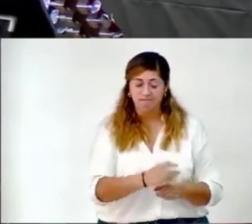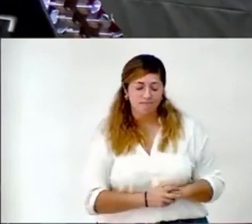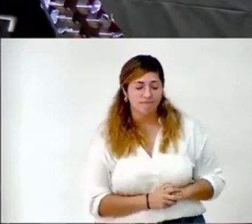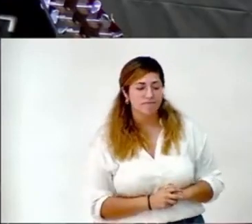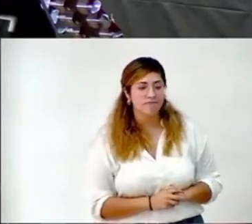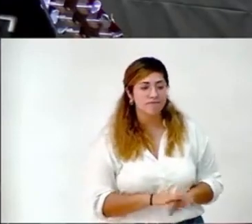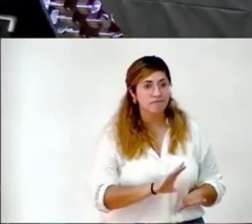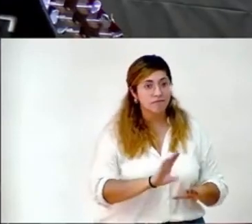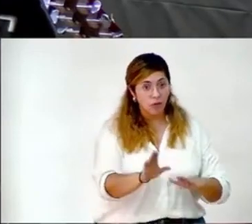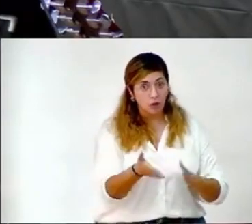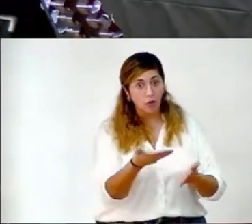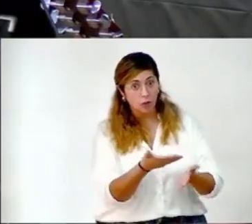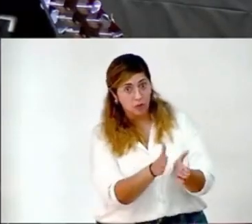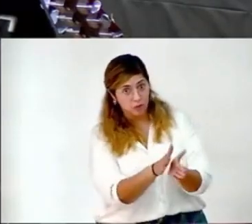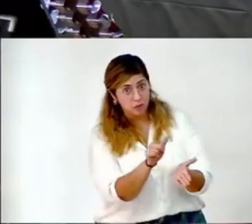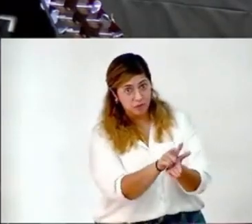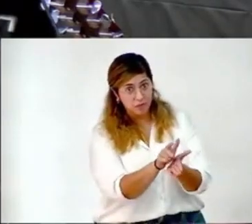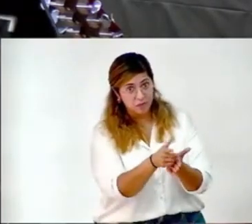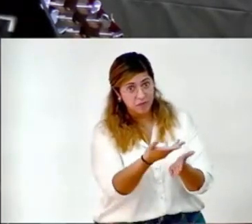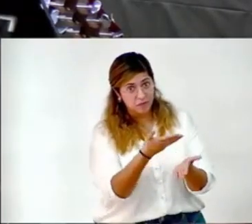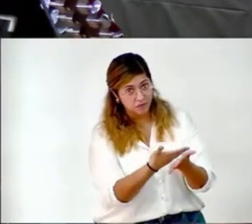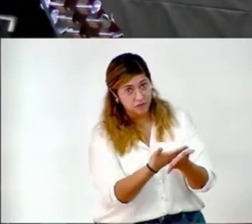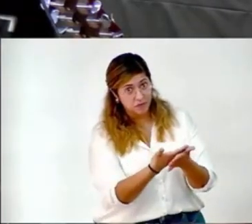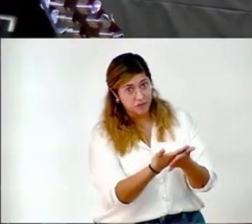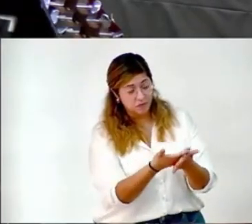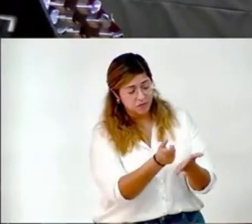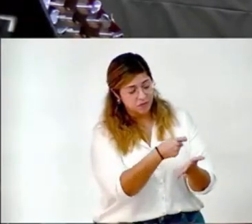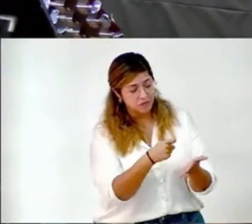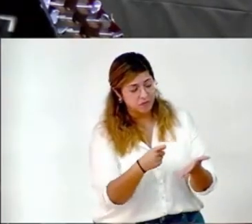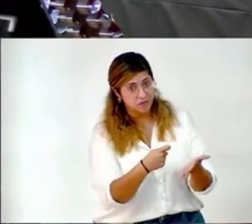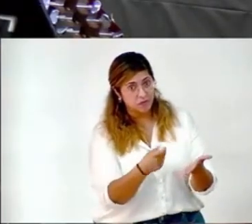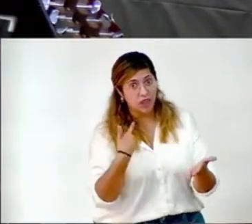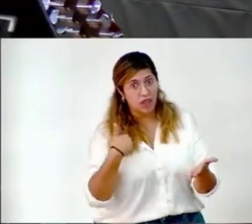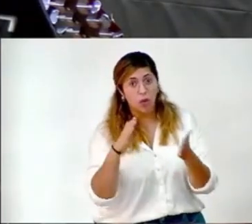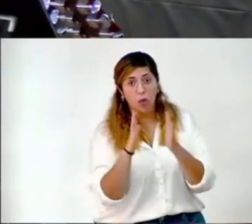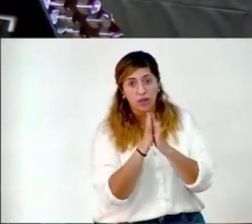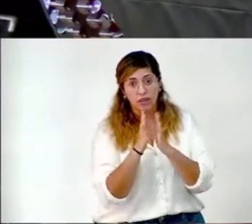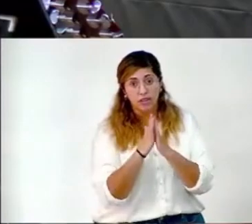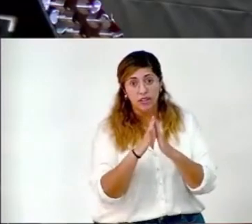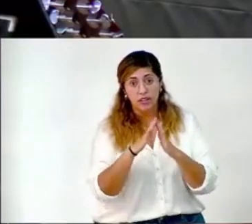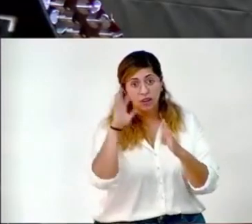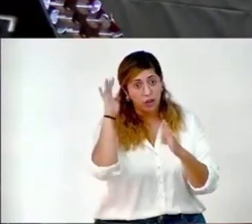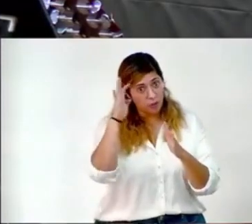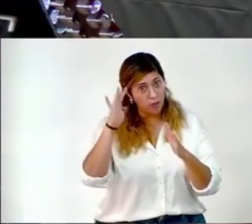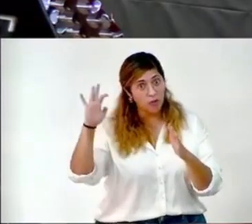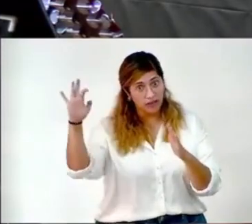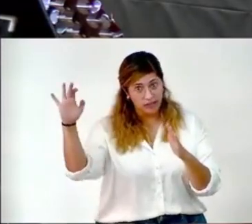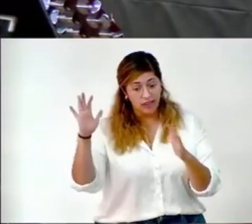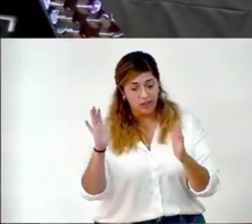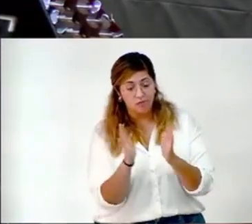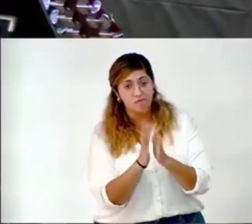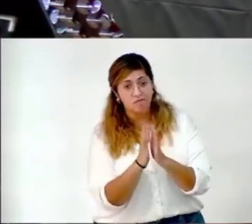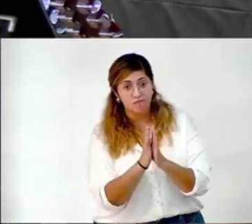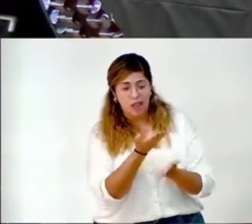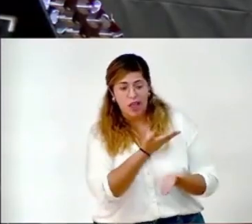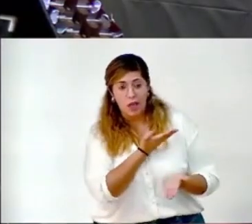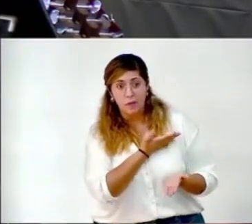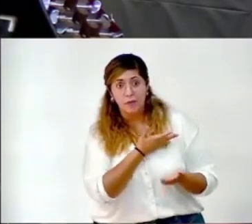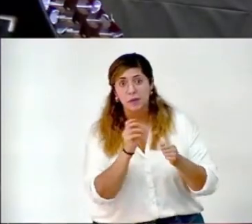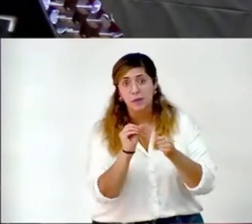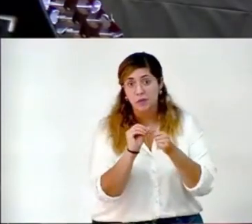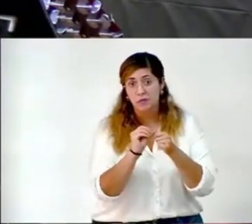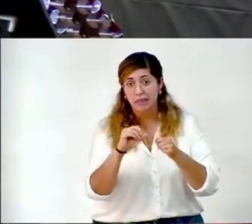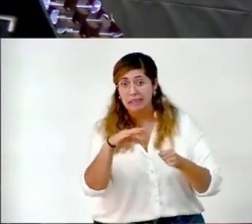Do outro lado da folha, num lado, você está orando por aquele que te fez o mal. Mas do